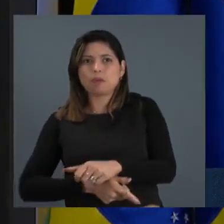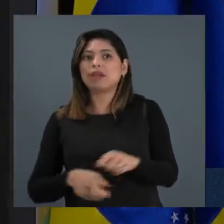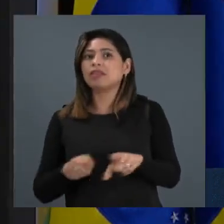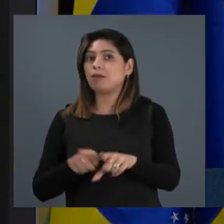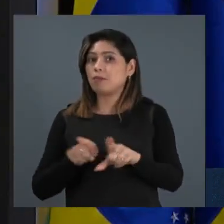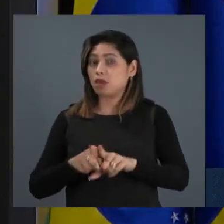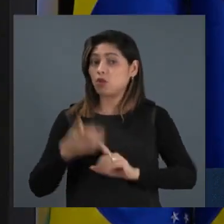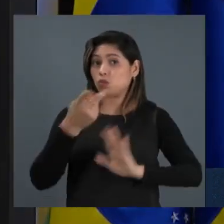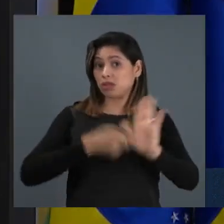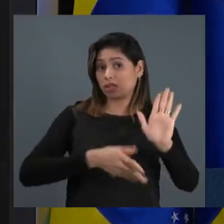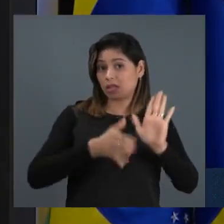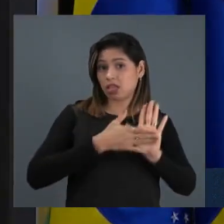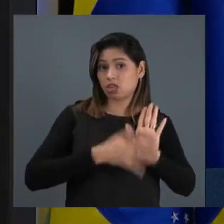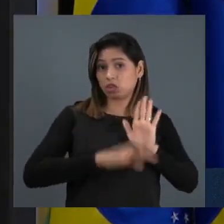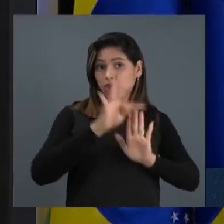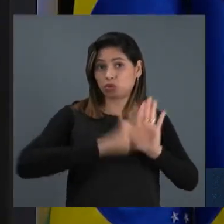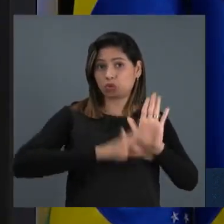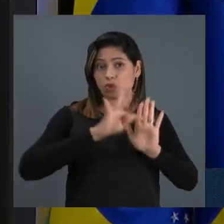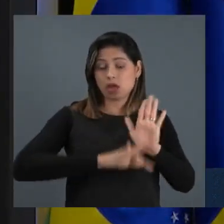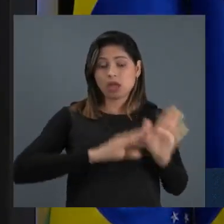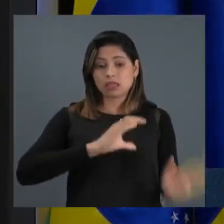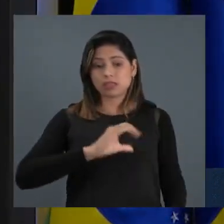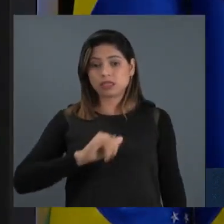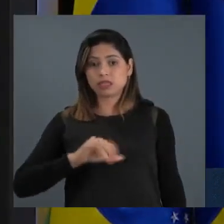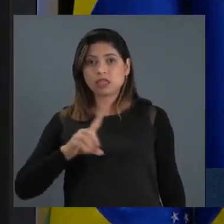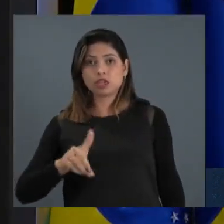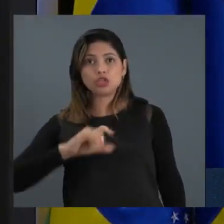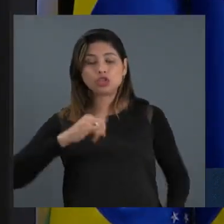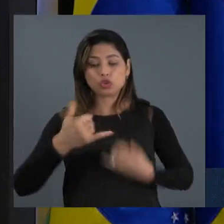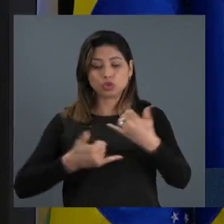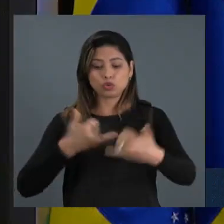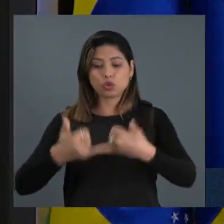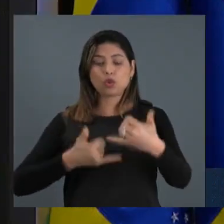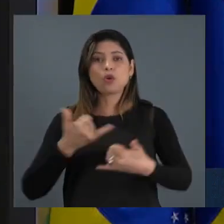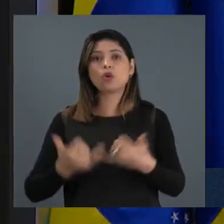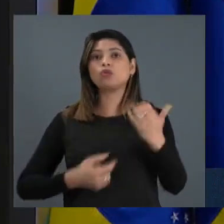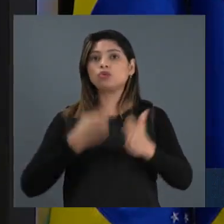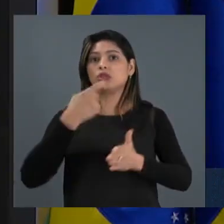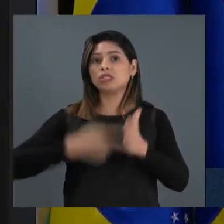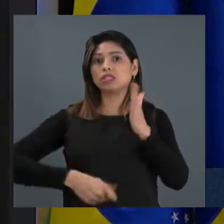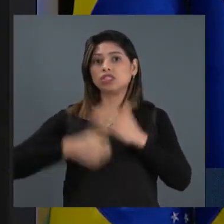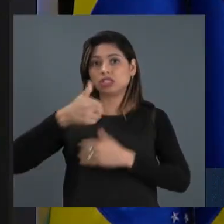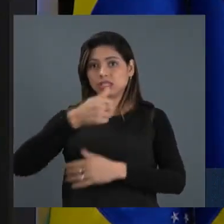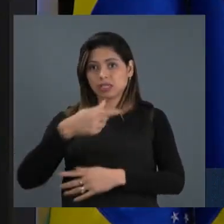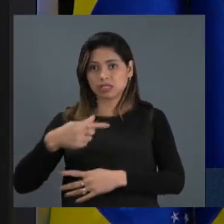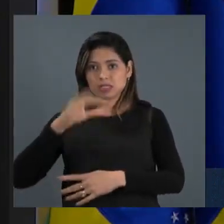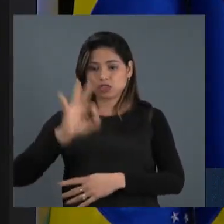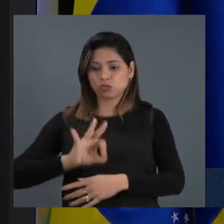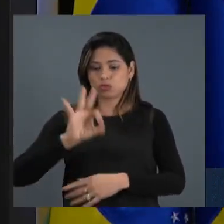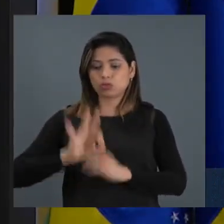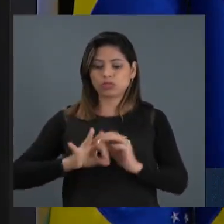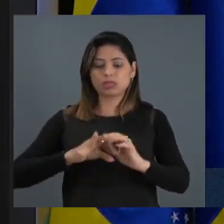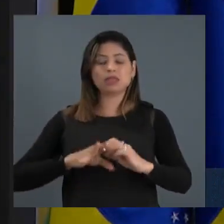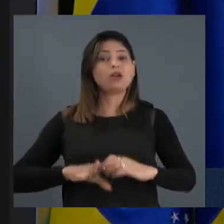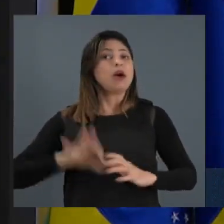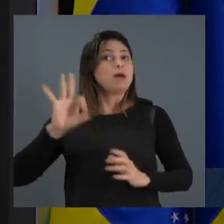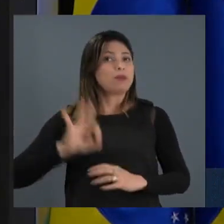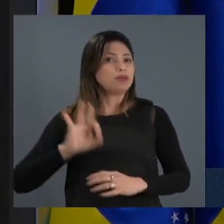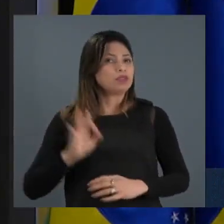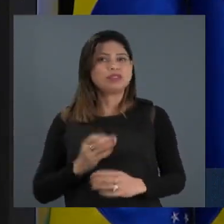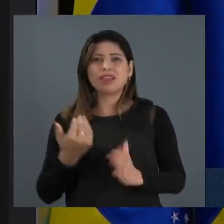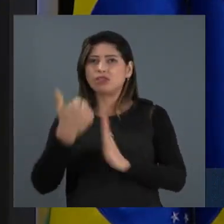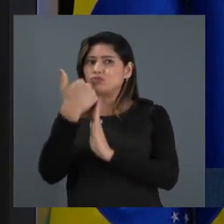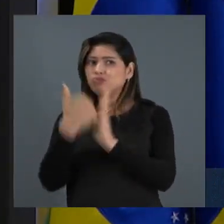CID Jogos, com alíquota generosa de 17% sobre as apostas. É um percentual inferior ao cobrado de